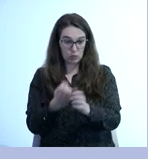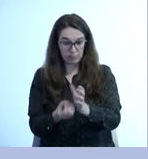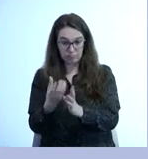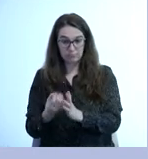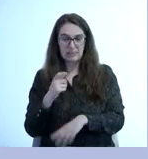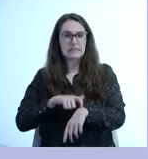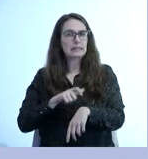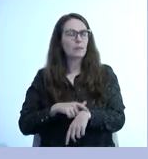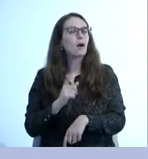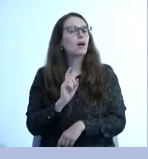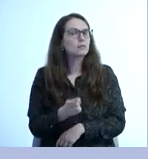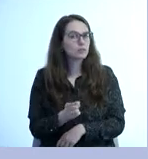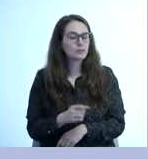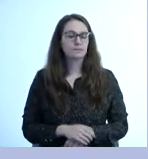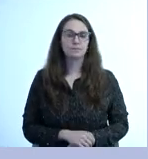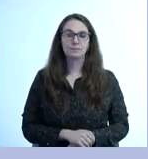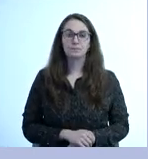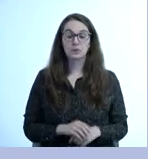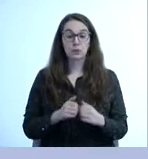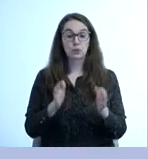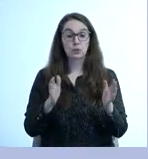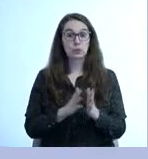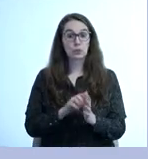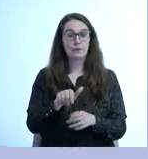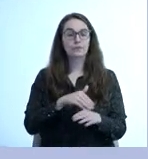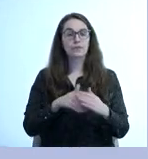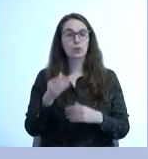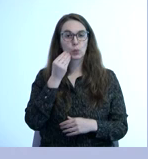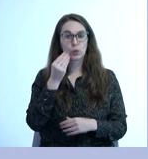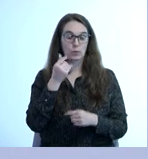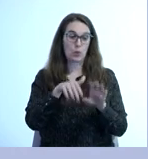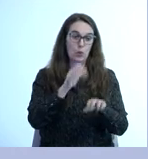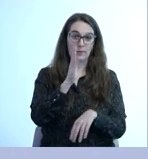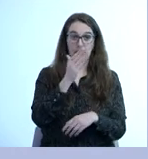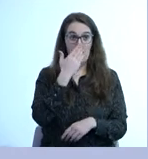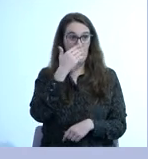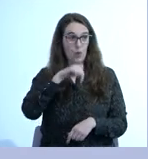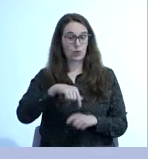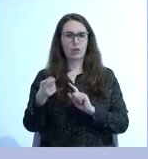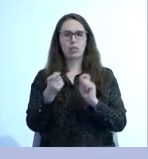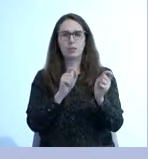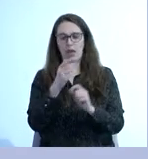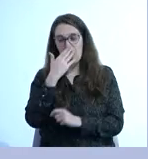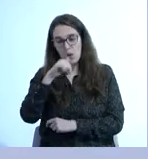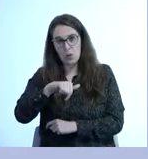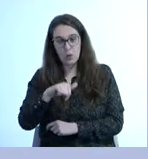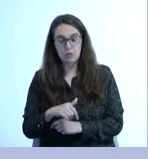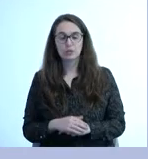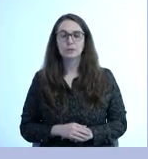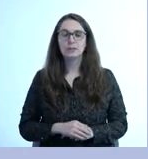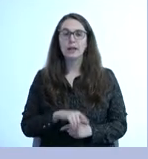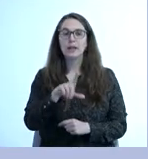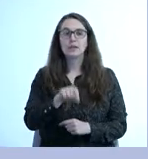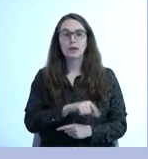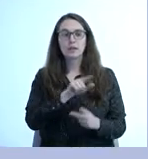arquitetura, e tudo isto é feito através de conferências como esta, de debates como estes, por assim dizer,